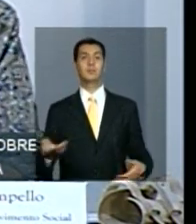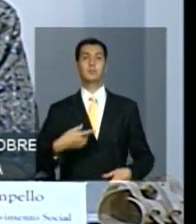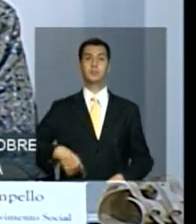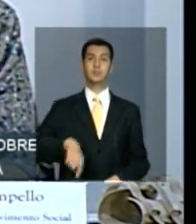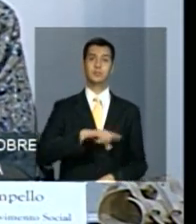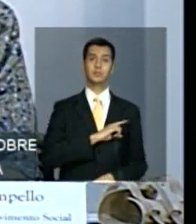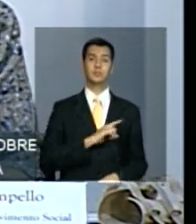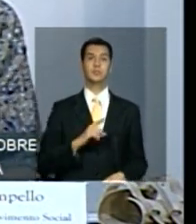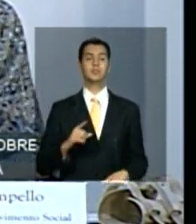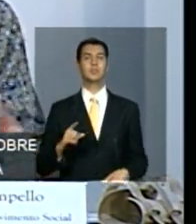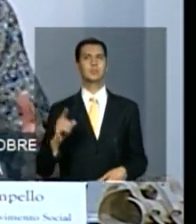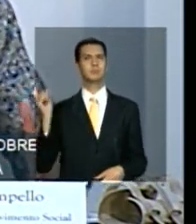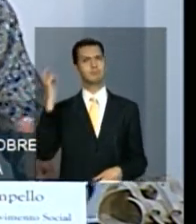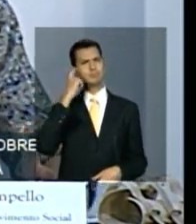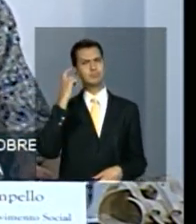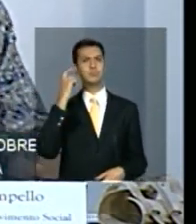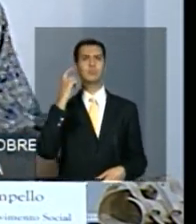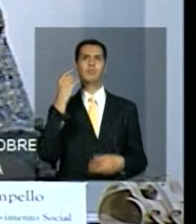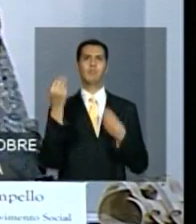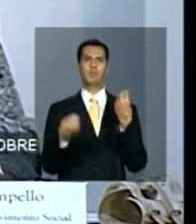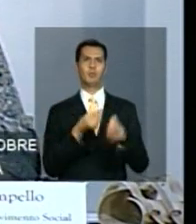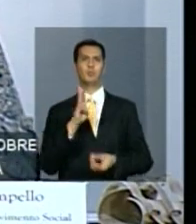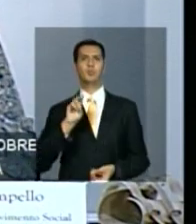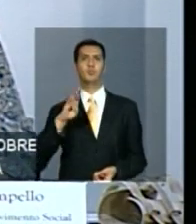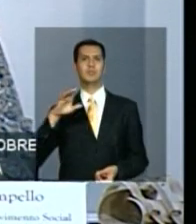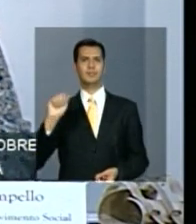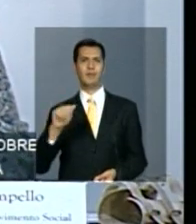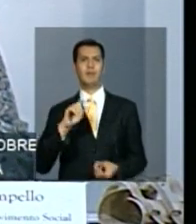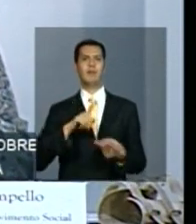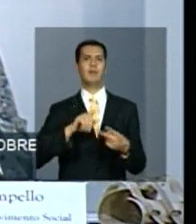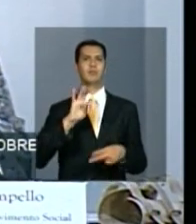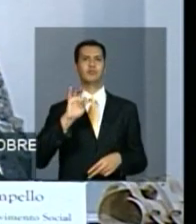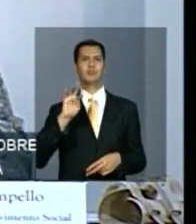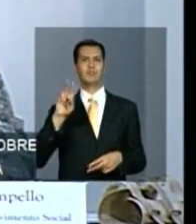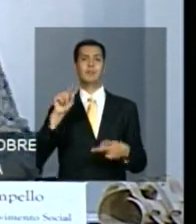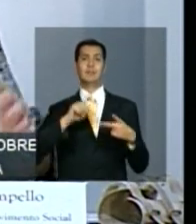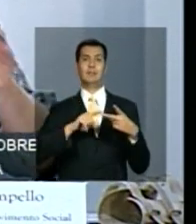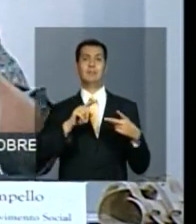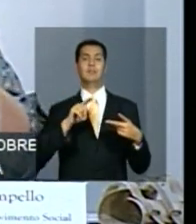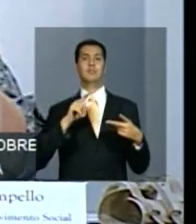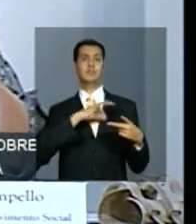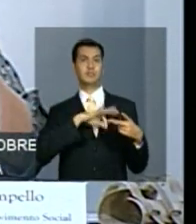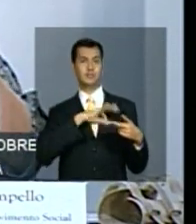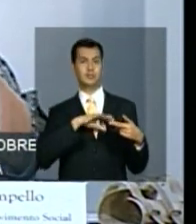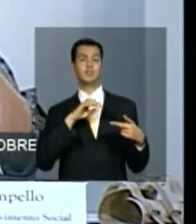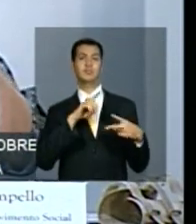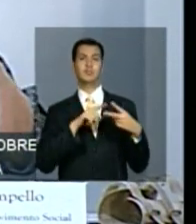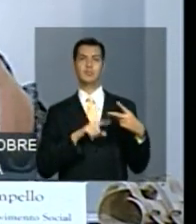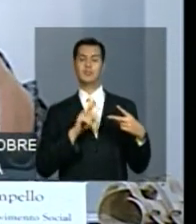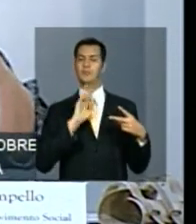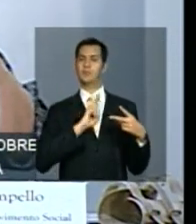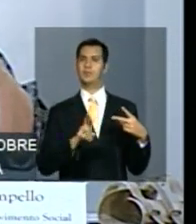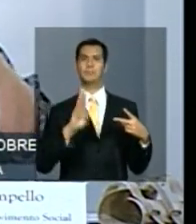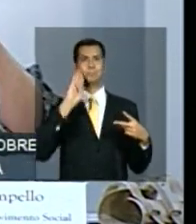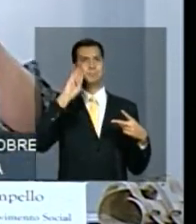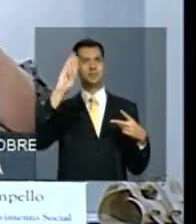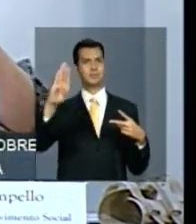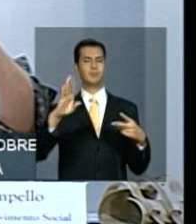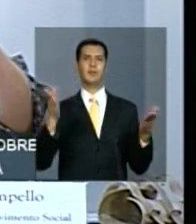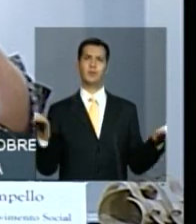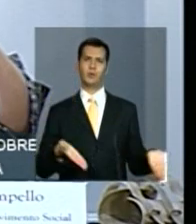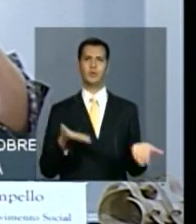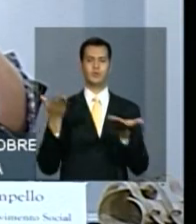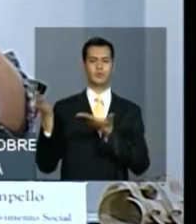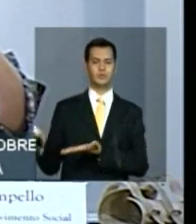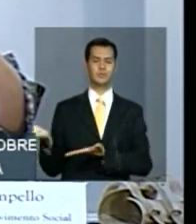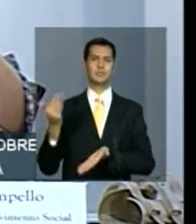temos da do busca ativa e na renda Esses são os nossos principais resultados eu passo agora para o nosso